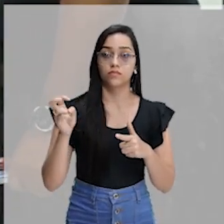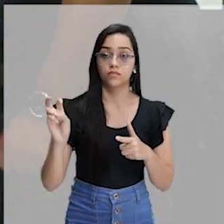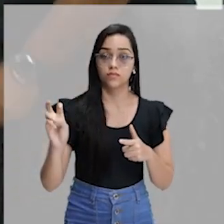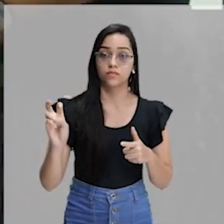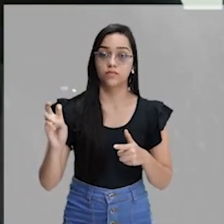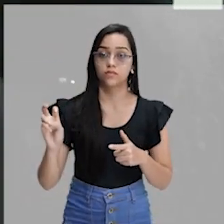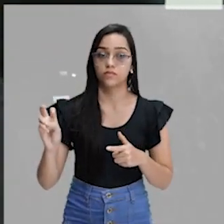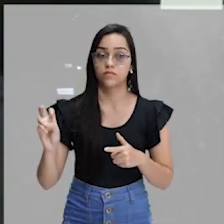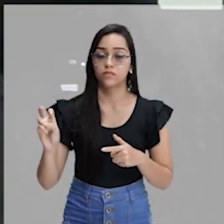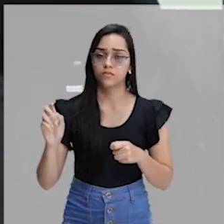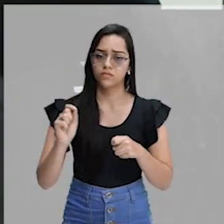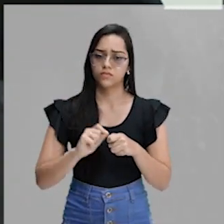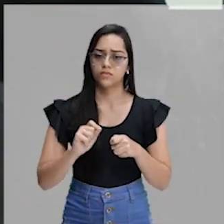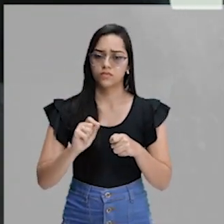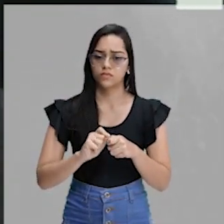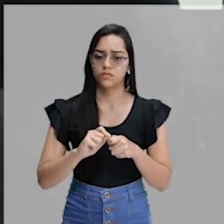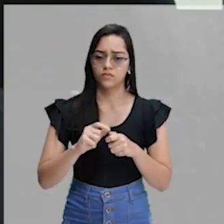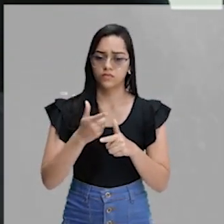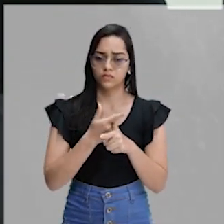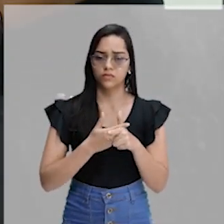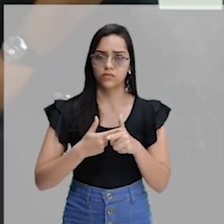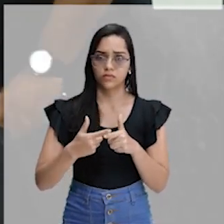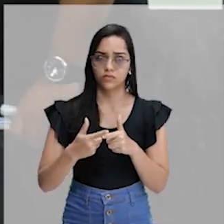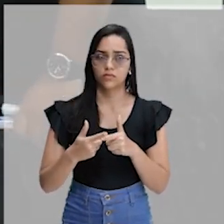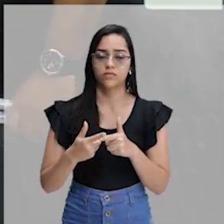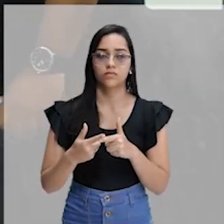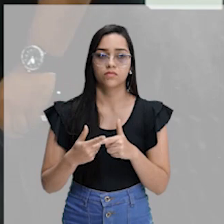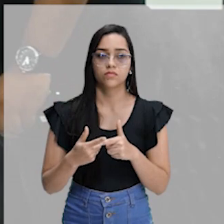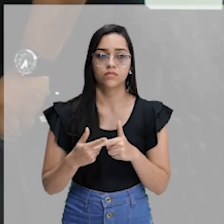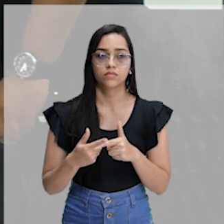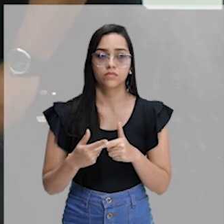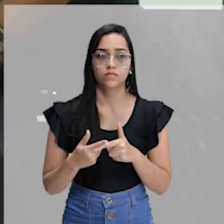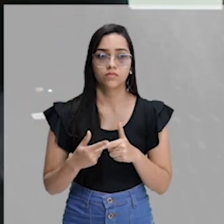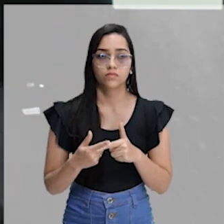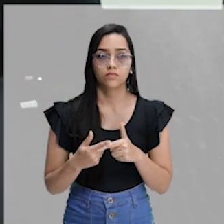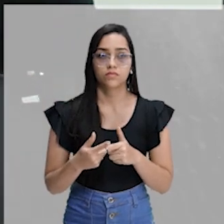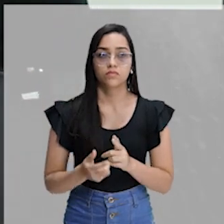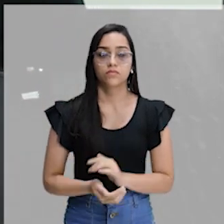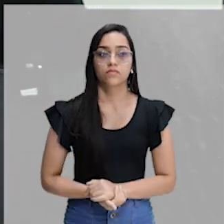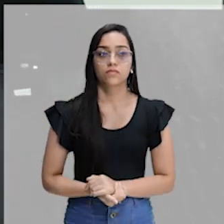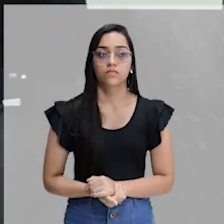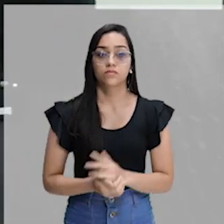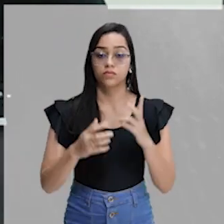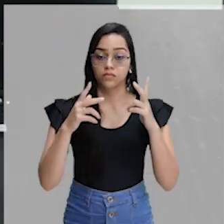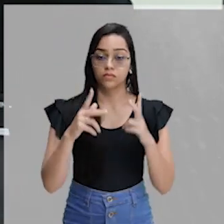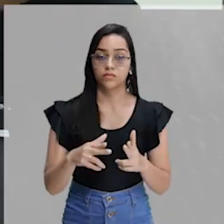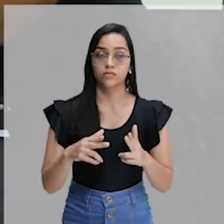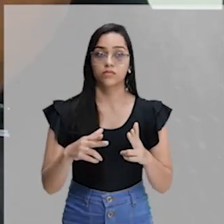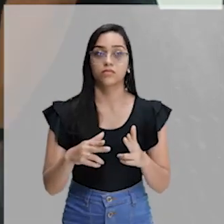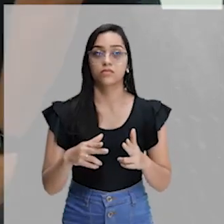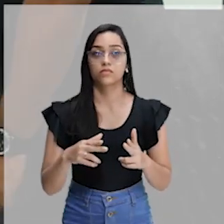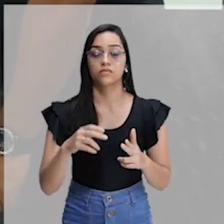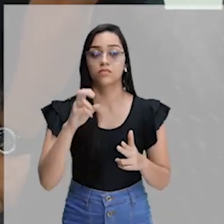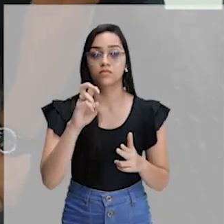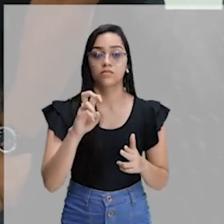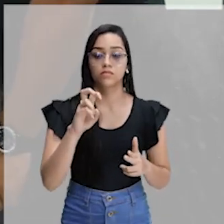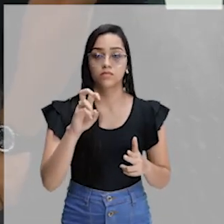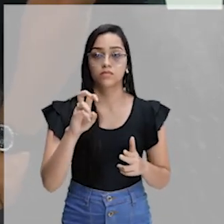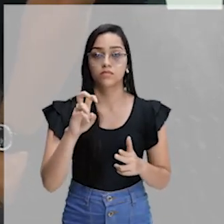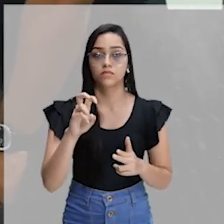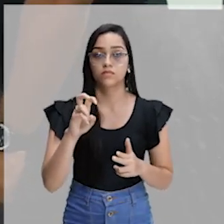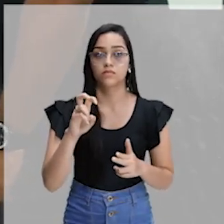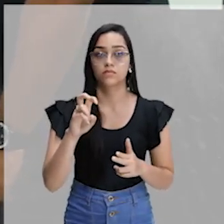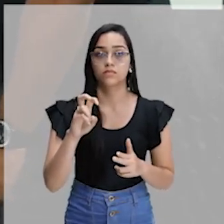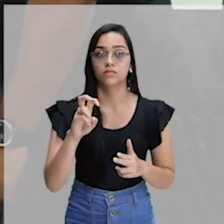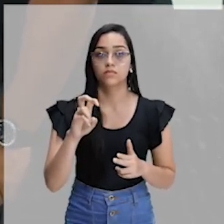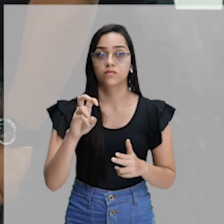né? Fazendo essa divisão aqui, ó, 25 por 5, e isso vai ser igual a 5, né?